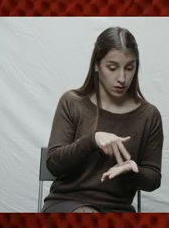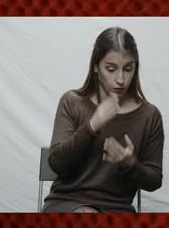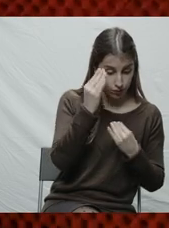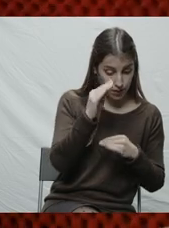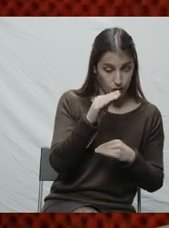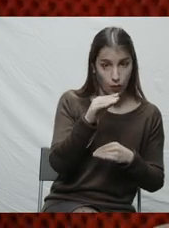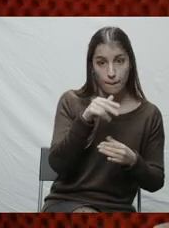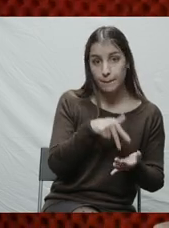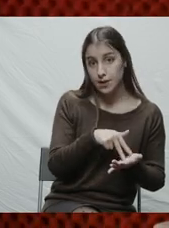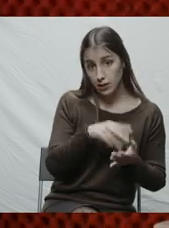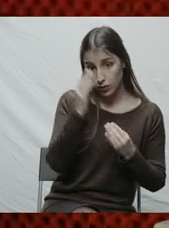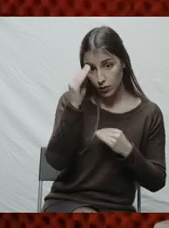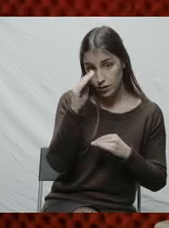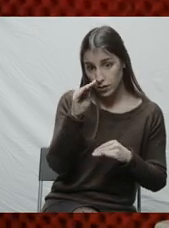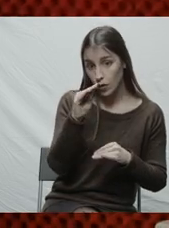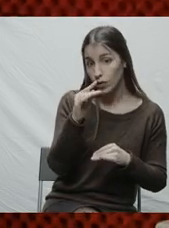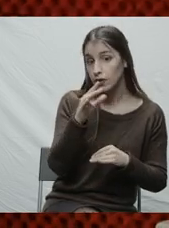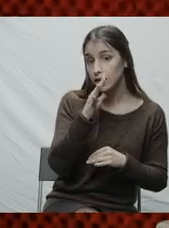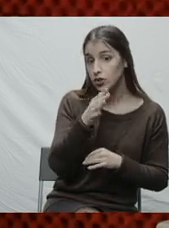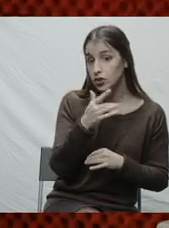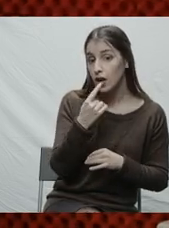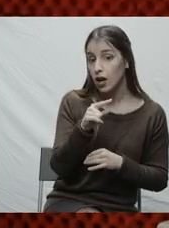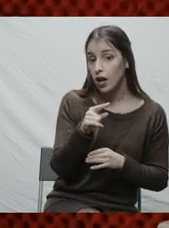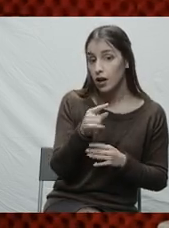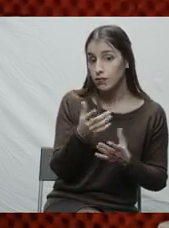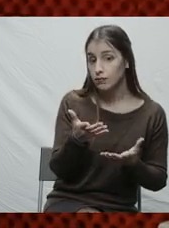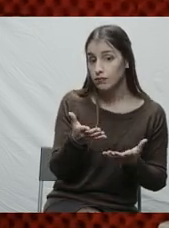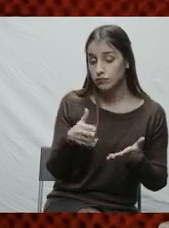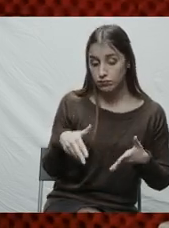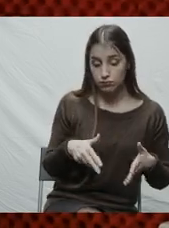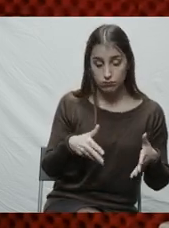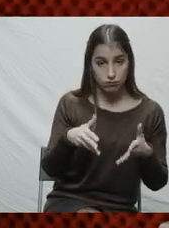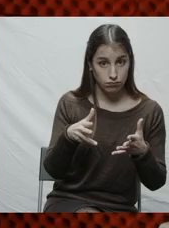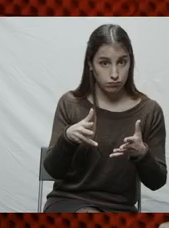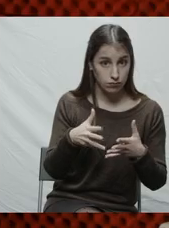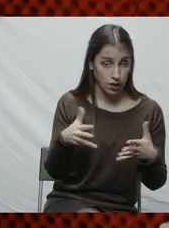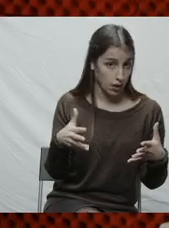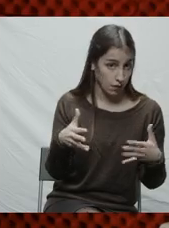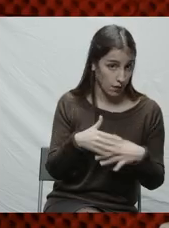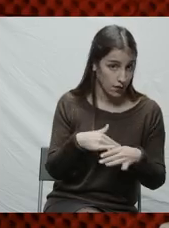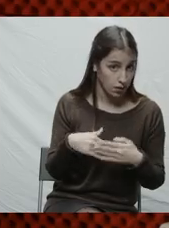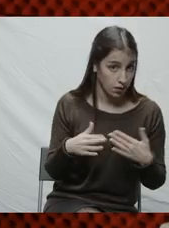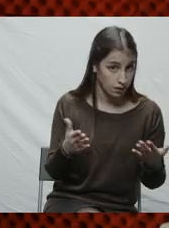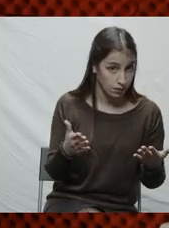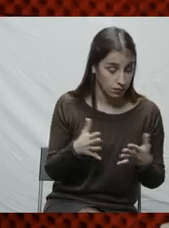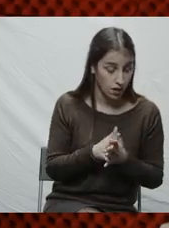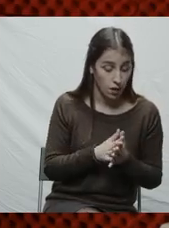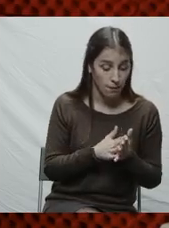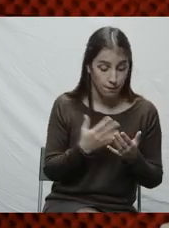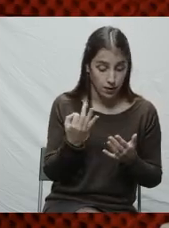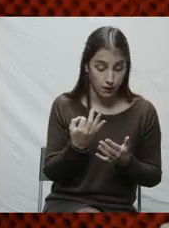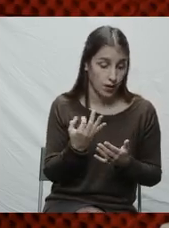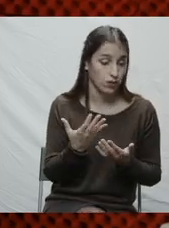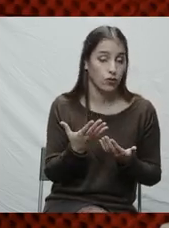formação e da educação, que existe... há um caminho muito grande ainda por fazer para, de certa